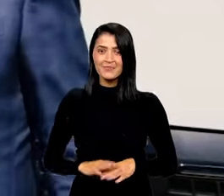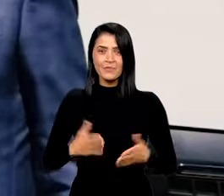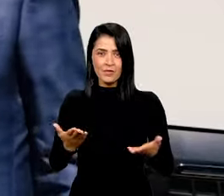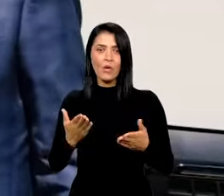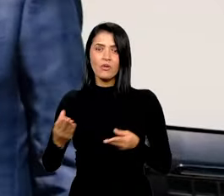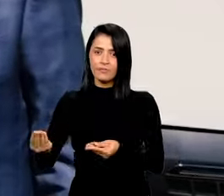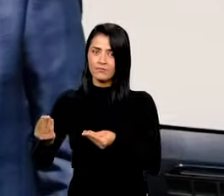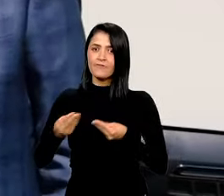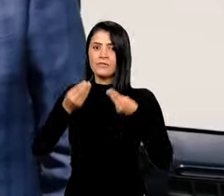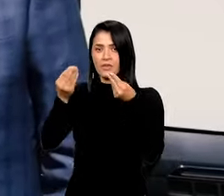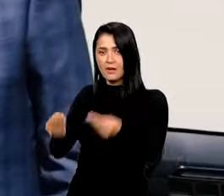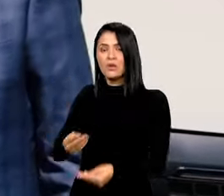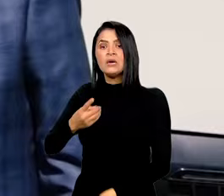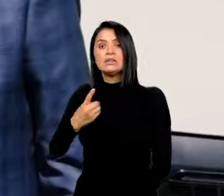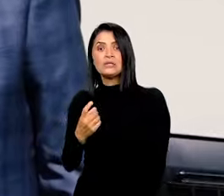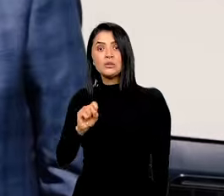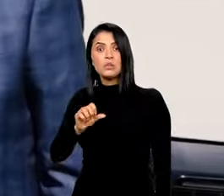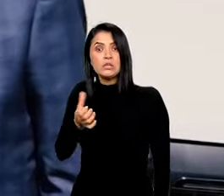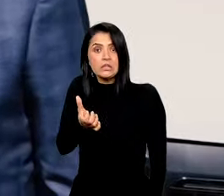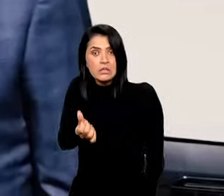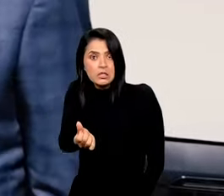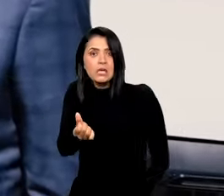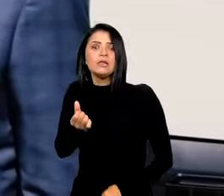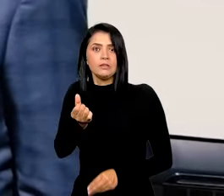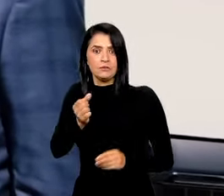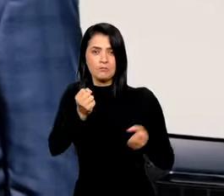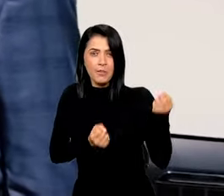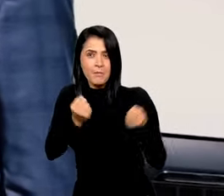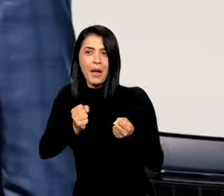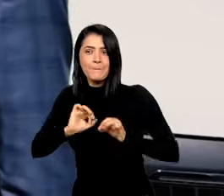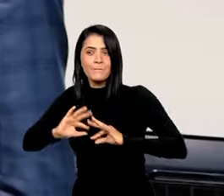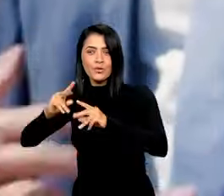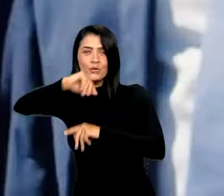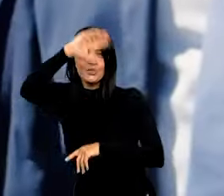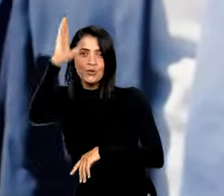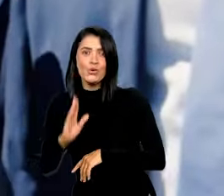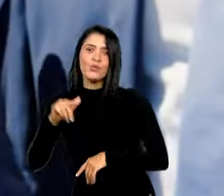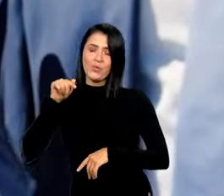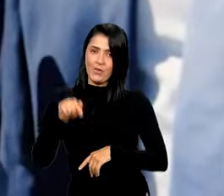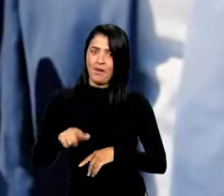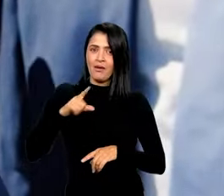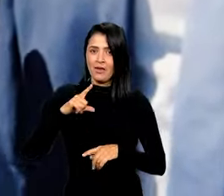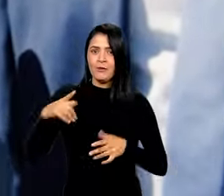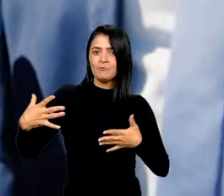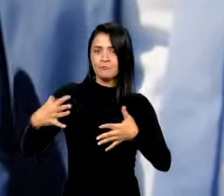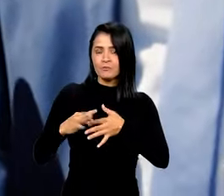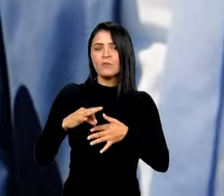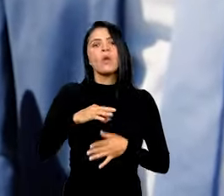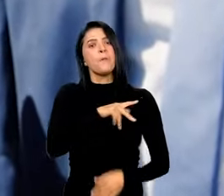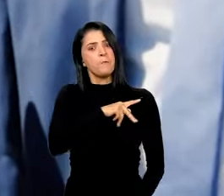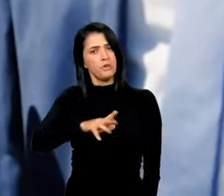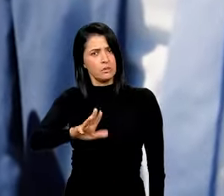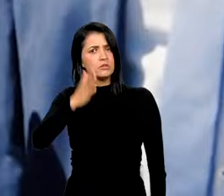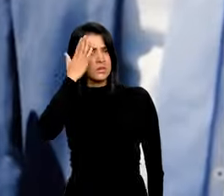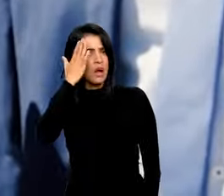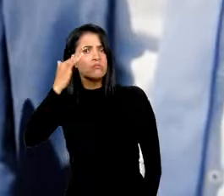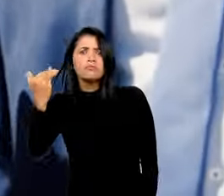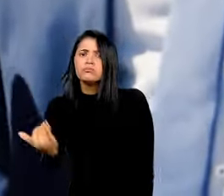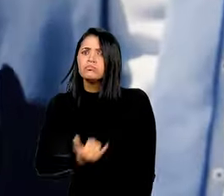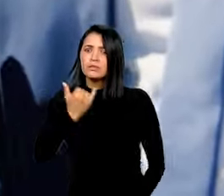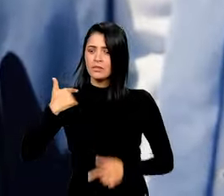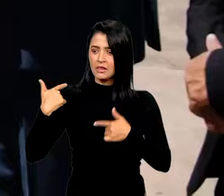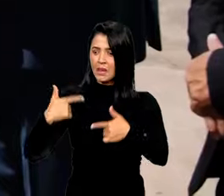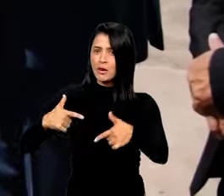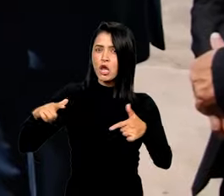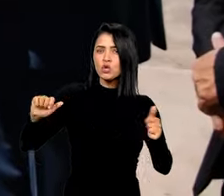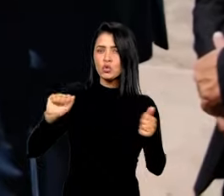Nós estamos entregando 186 para todo o Brasil. E aqui são uma integração. O presidente Lula sabe a importância de